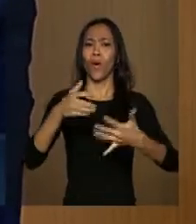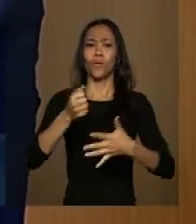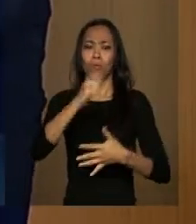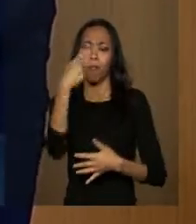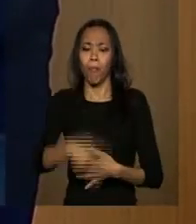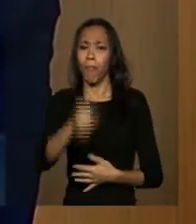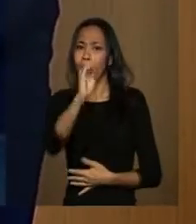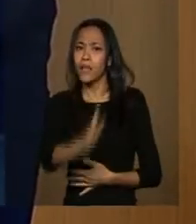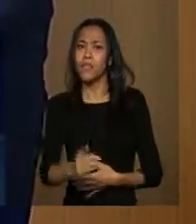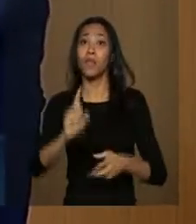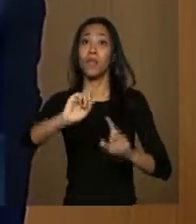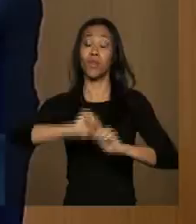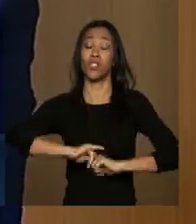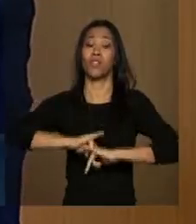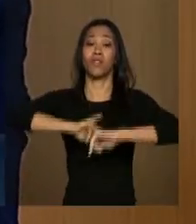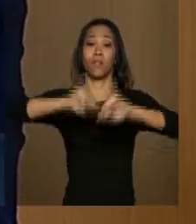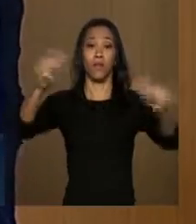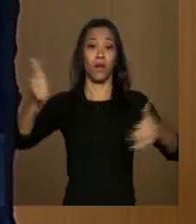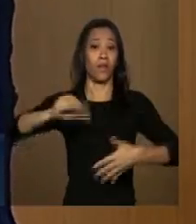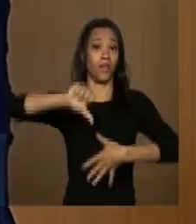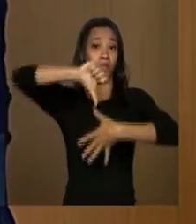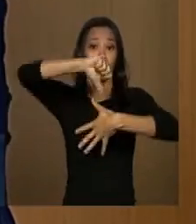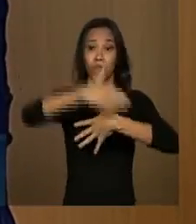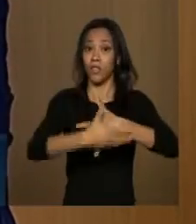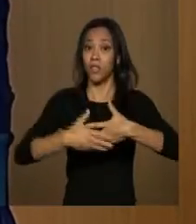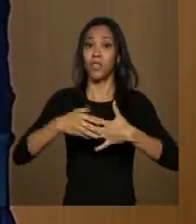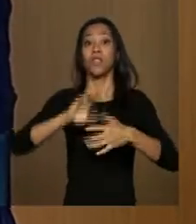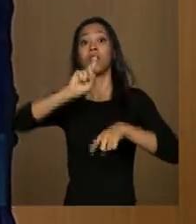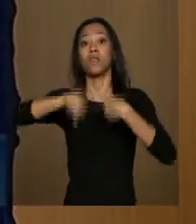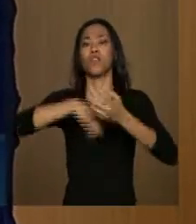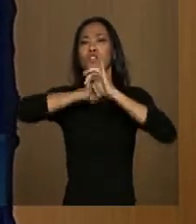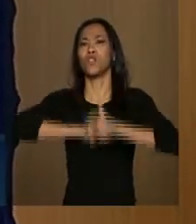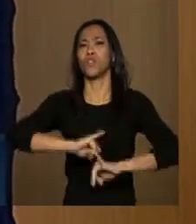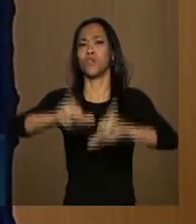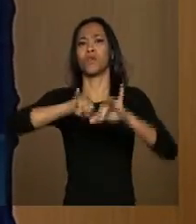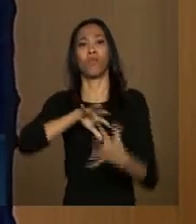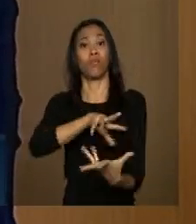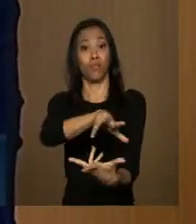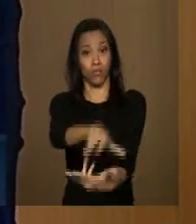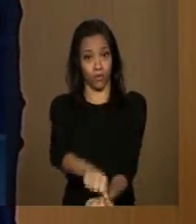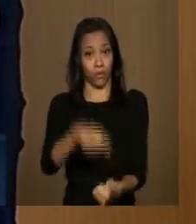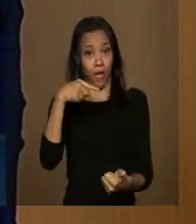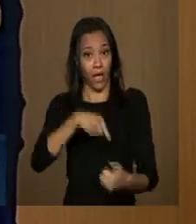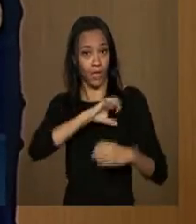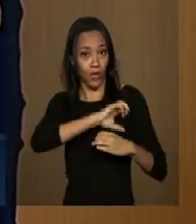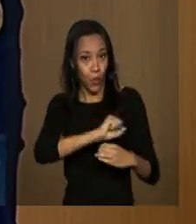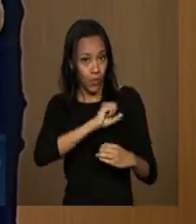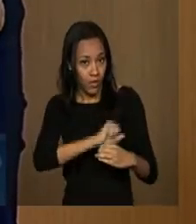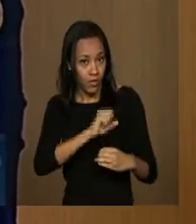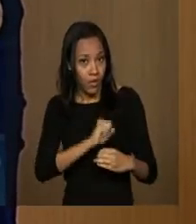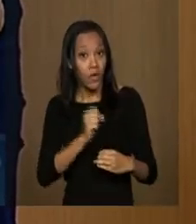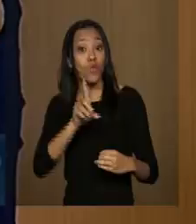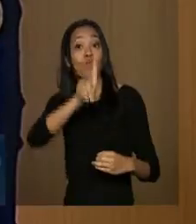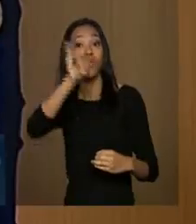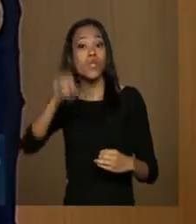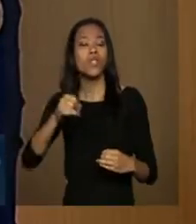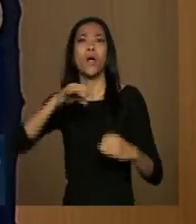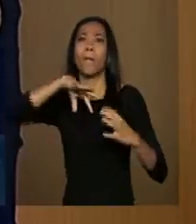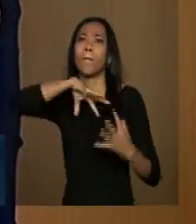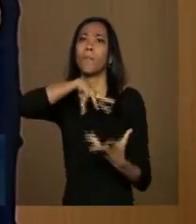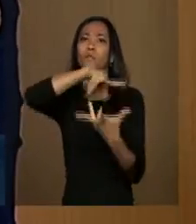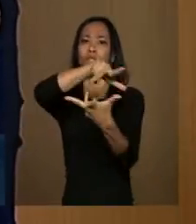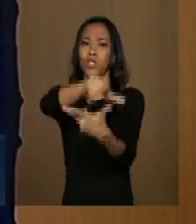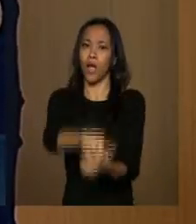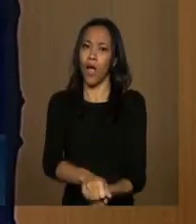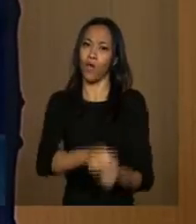Mercosul. Daqui a pouco a gente vai conseguir que seja mundial. E no dia que a gente tiver o Dia Mundial da Doação de Leite